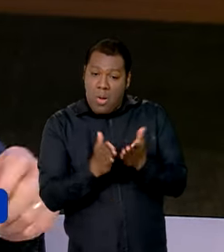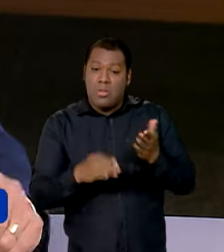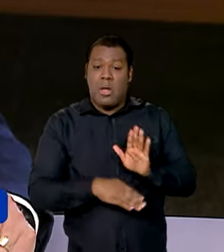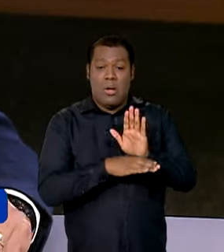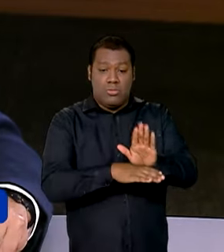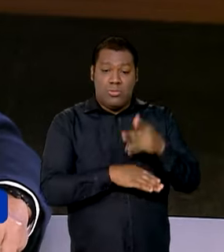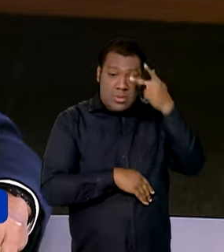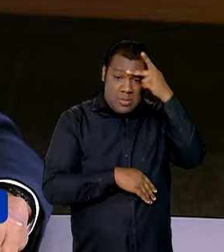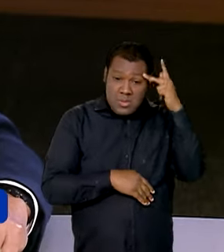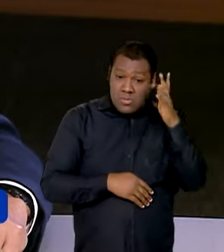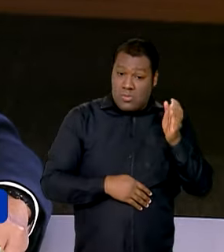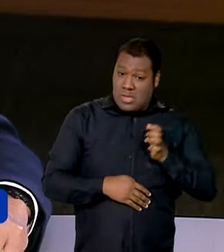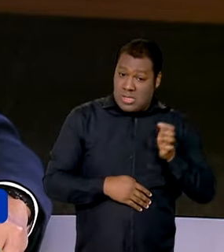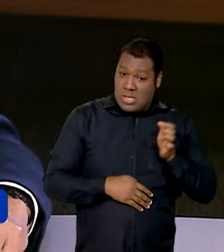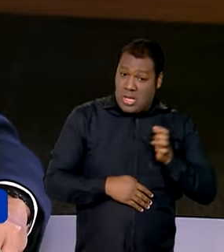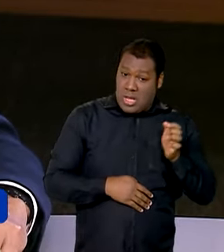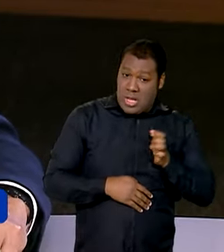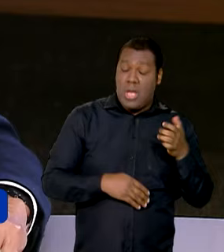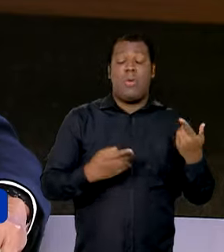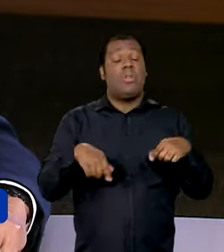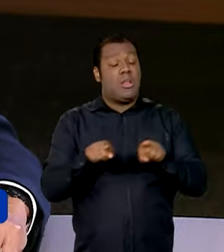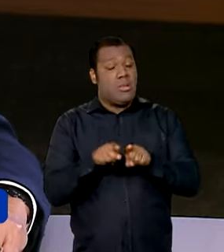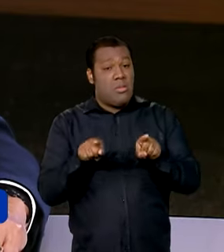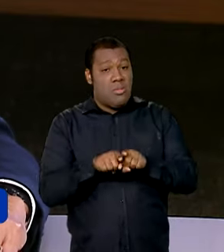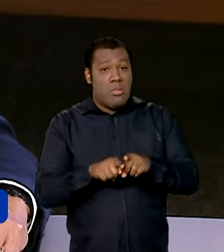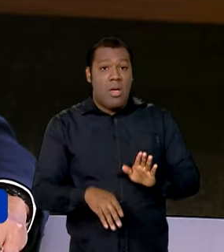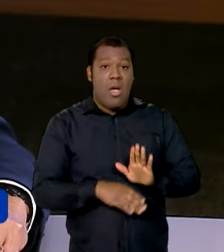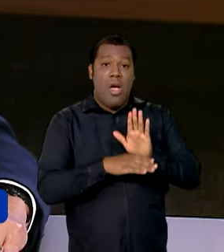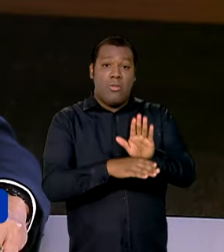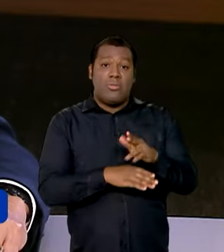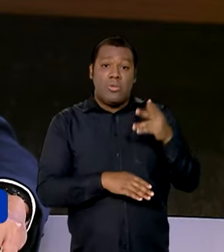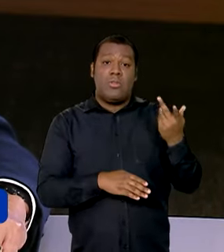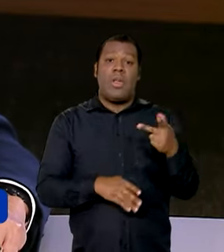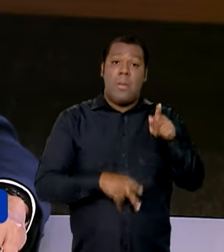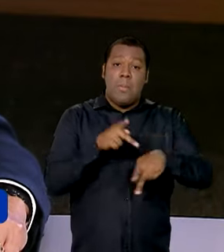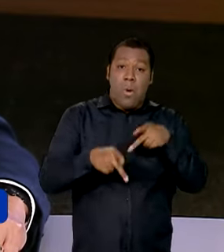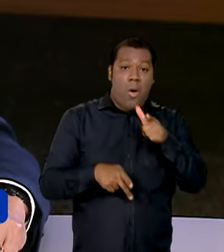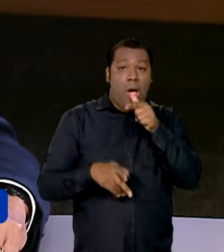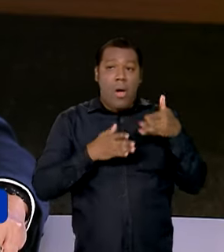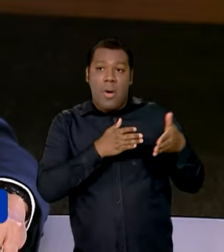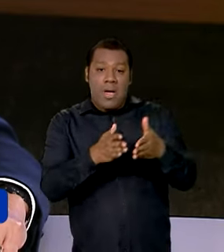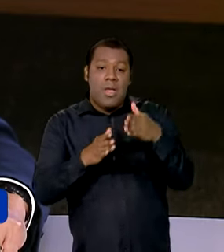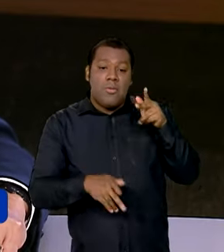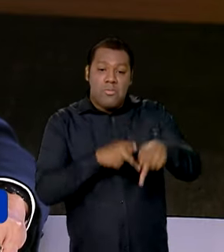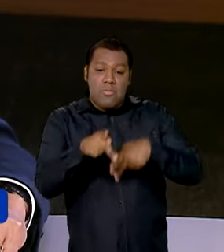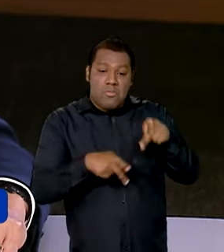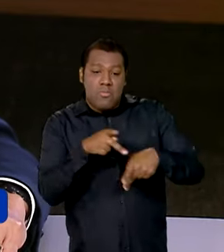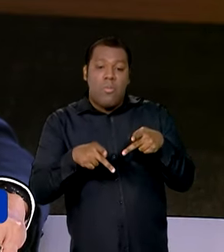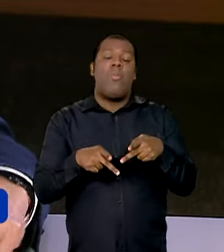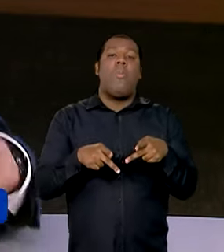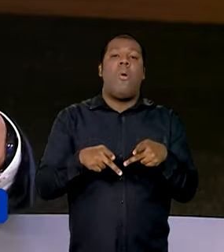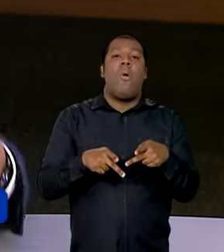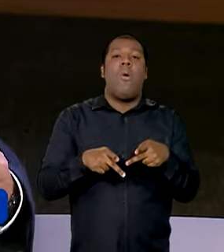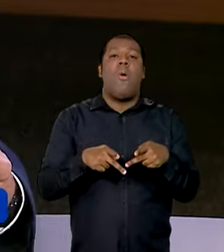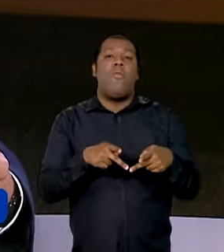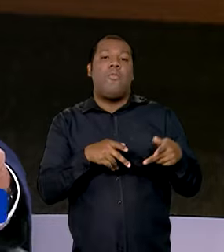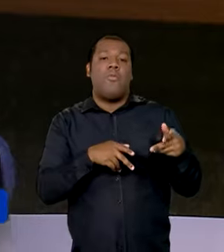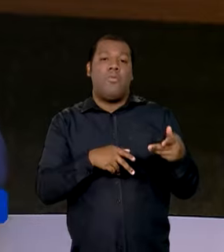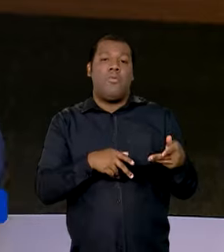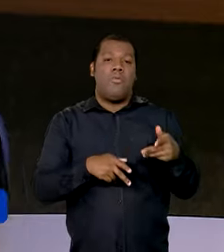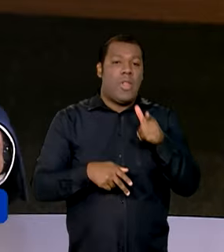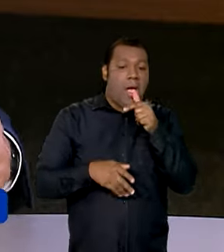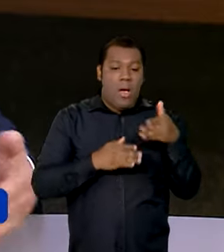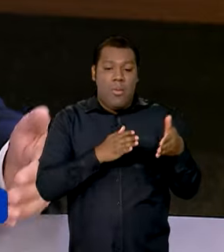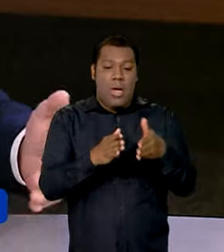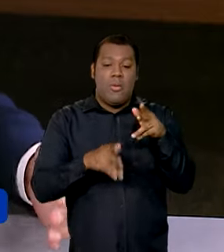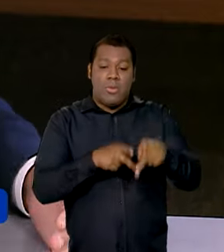ter porque senão pode crescer o PIB do Maranhão pode crescer o PIB do Amapá e os mais pobres ficarem mais pobres Então como é que a gente corrige